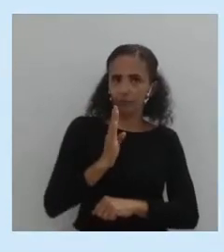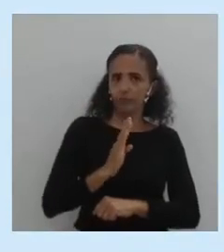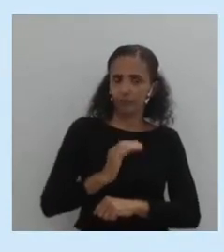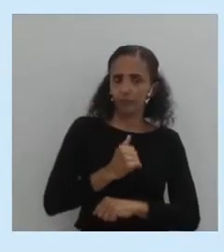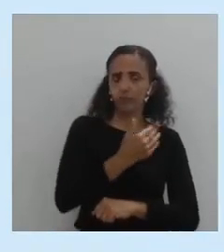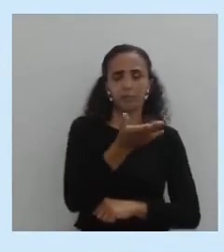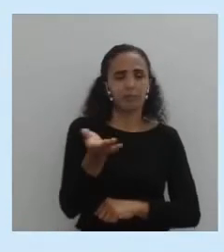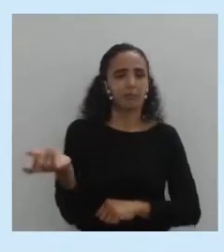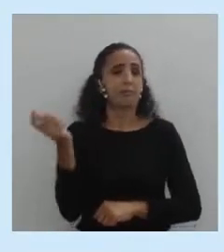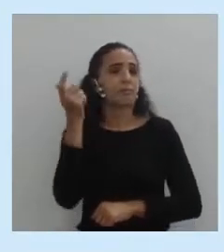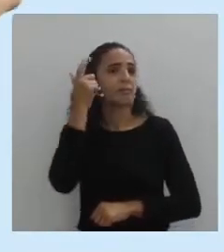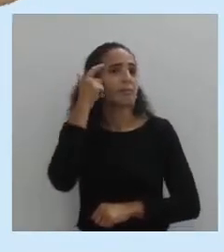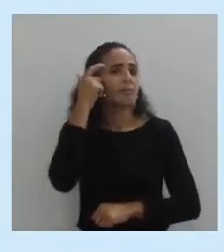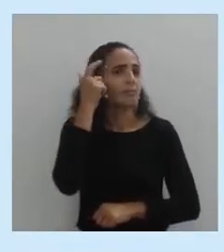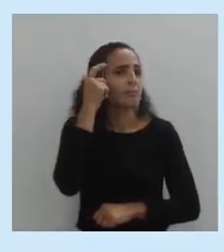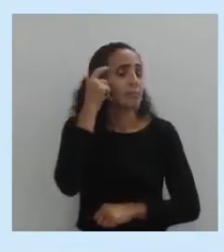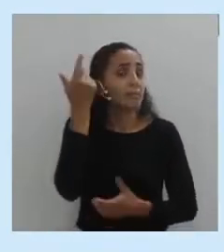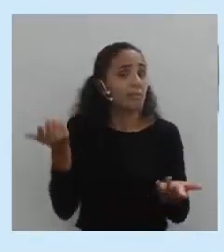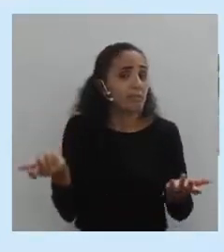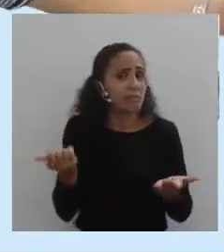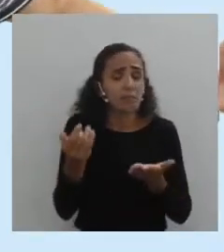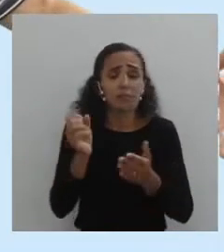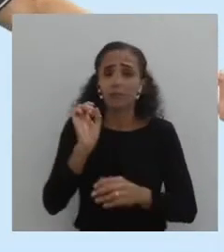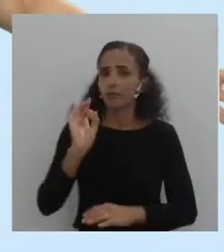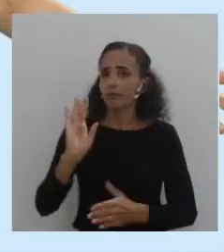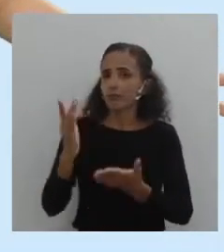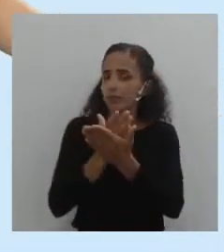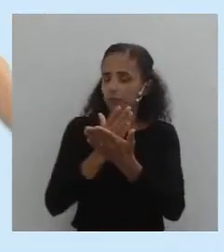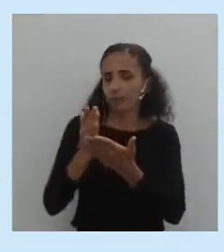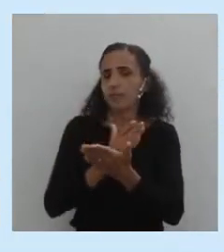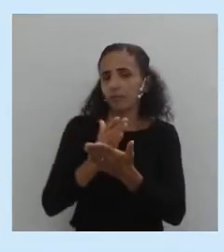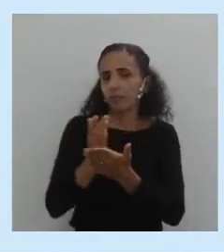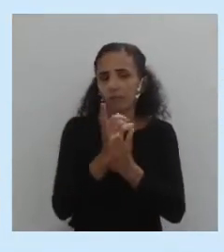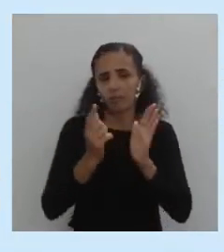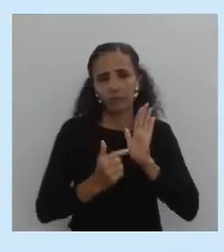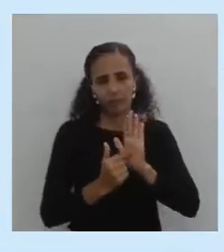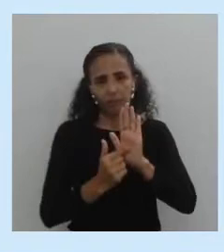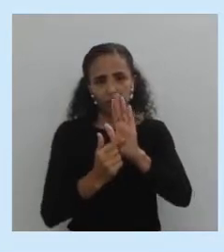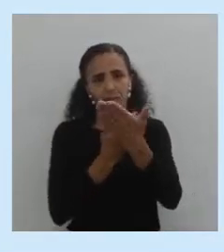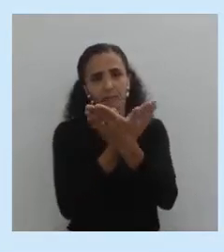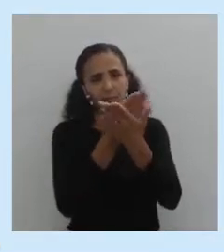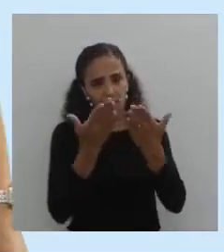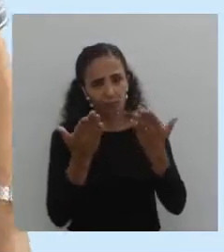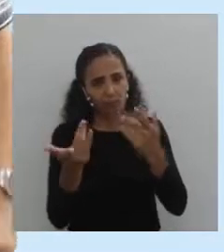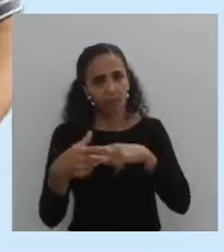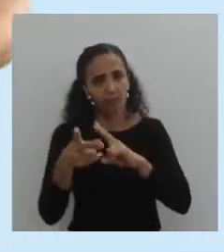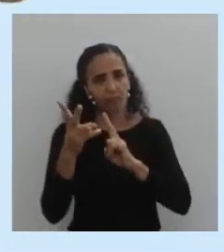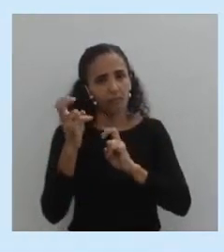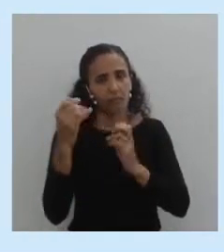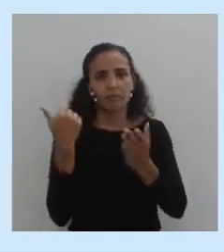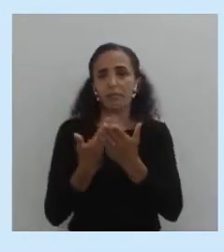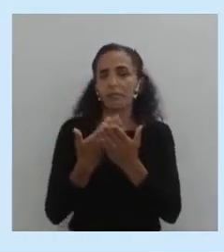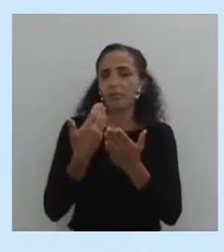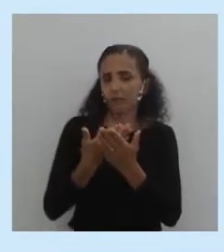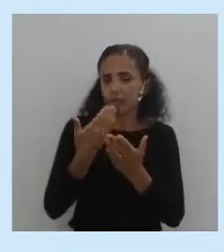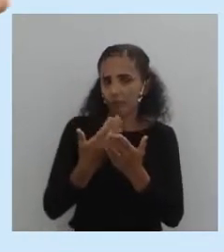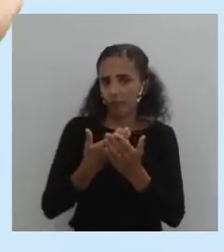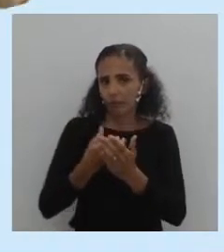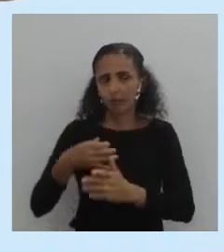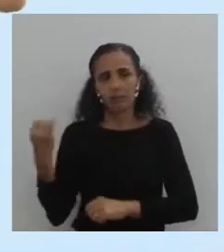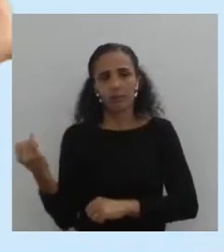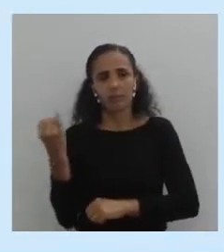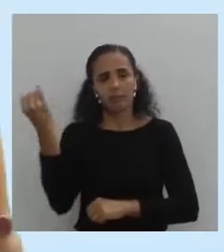nós refletirmos. Claro que eu não pude trazer tudo para não ficar cansativo. Algumas para a gente entender